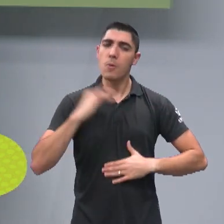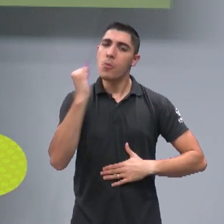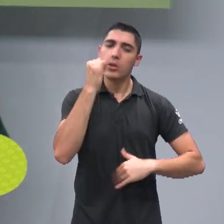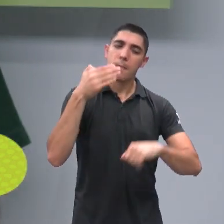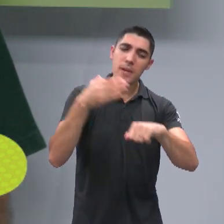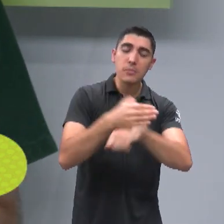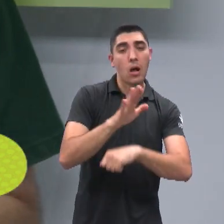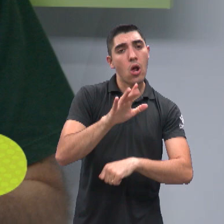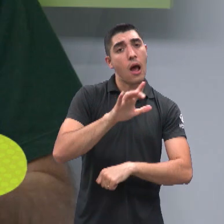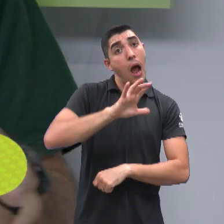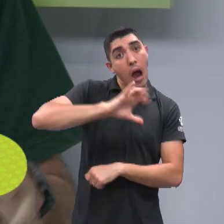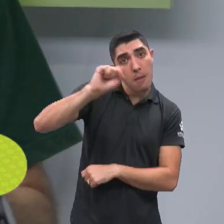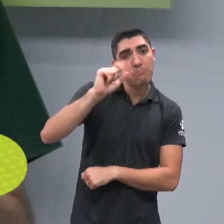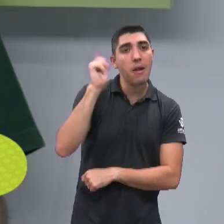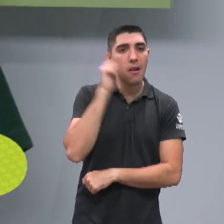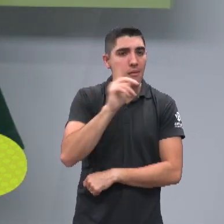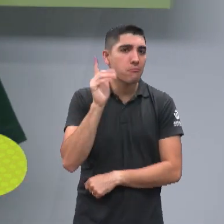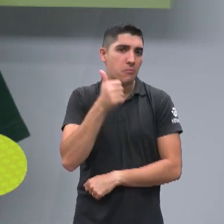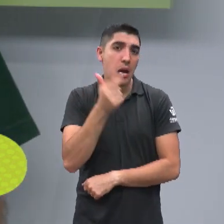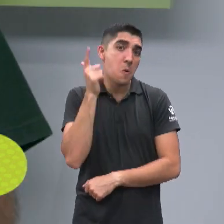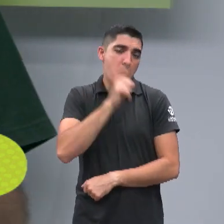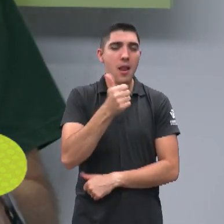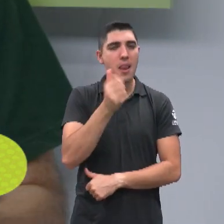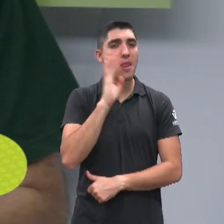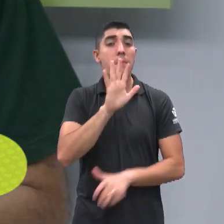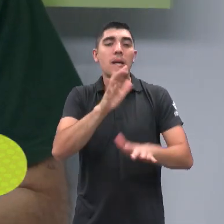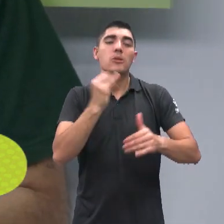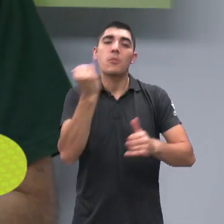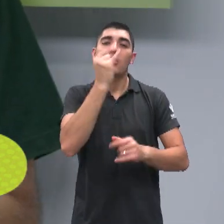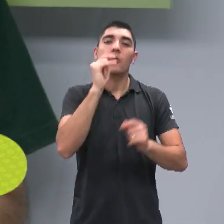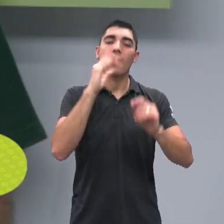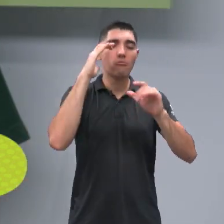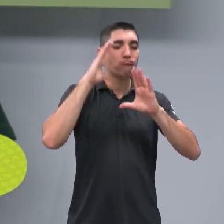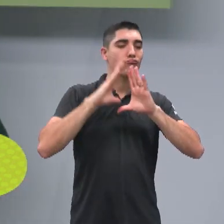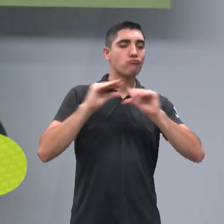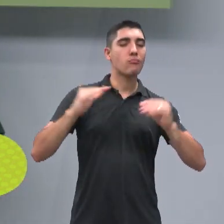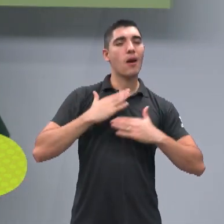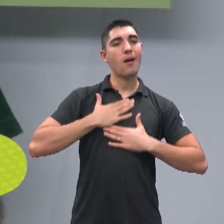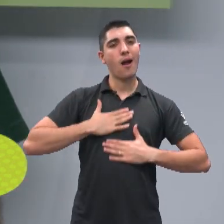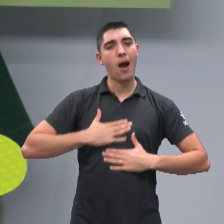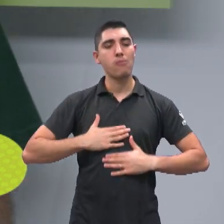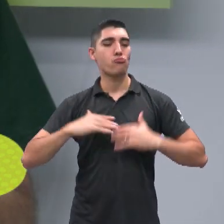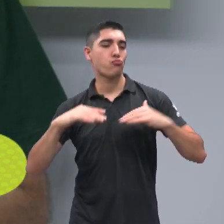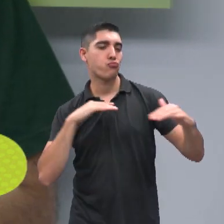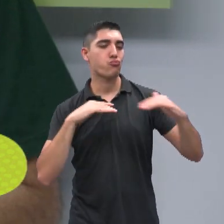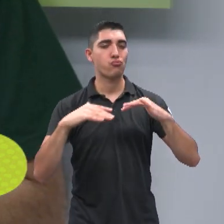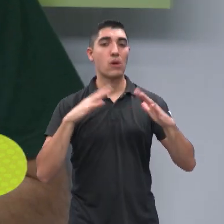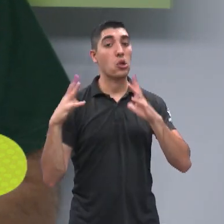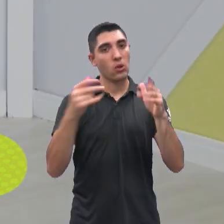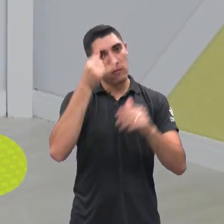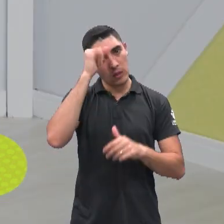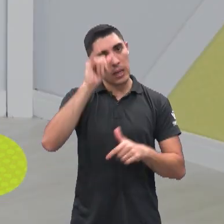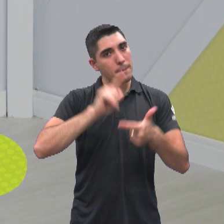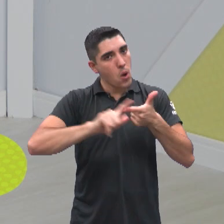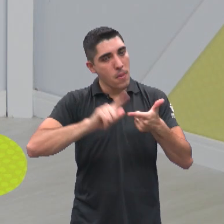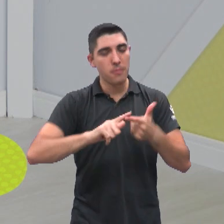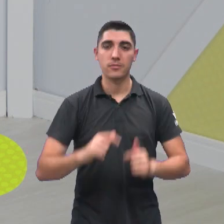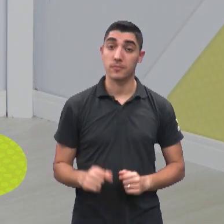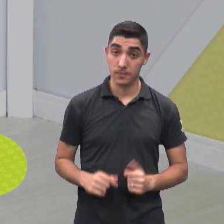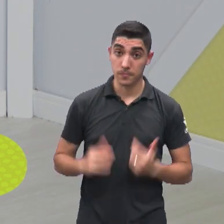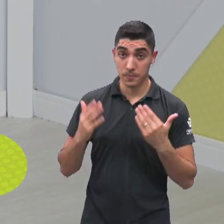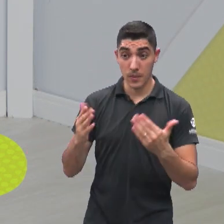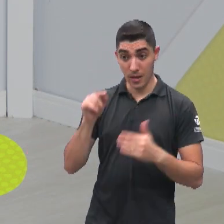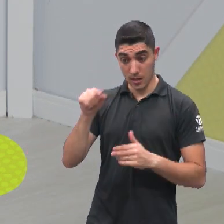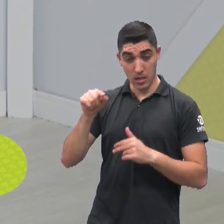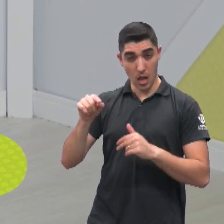sempre legal, mas o importante é relaxar e competir bem para todo mundo, que ninguém se machuque, né? E nessa Copa Popular tem